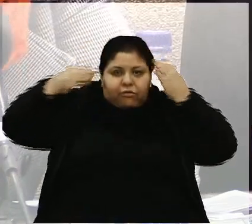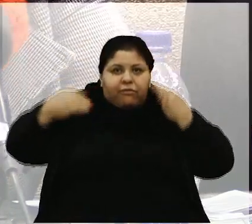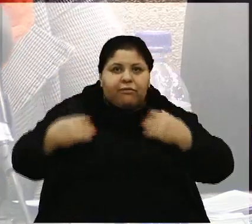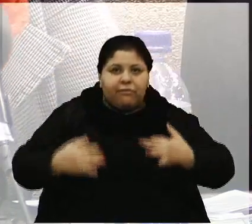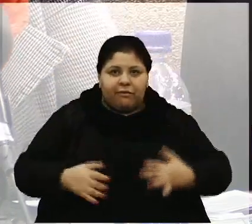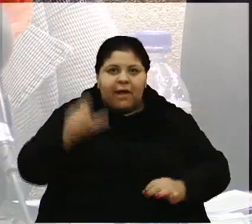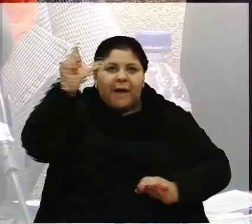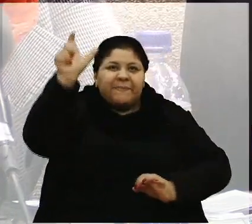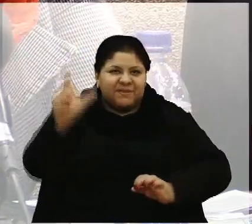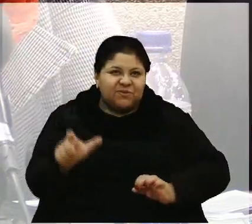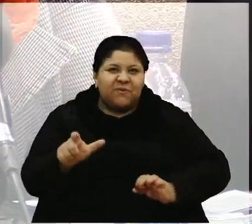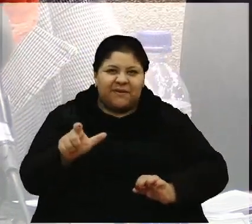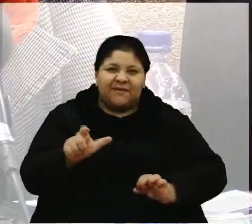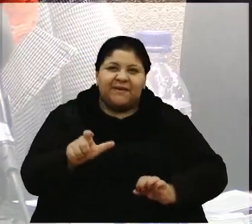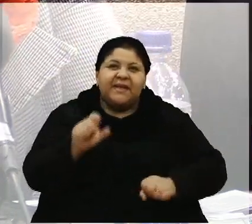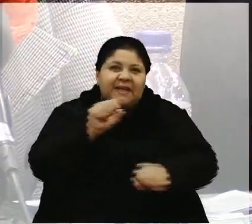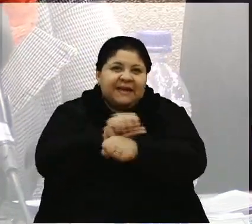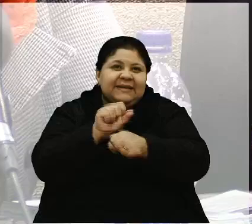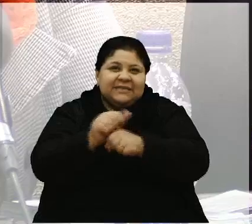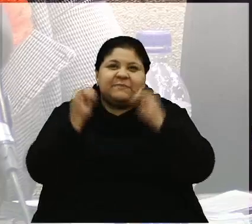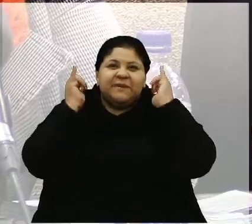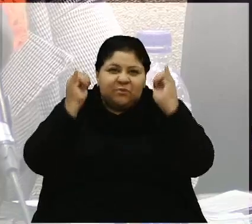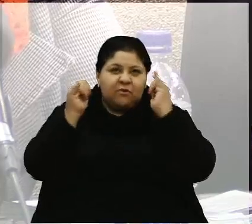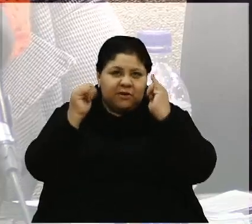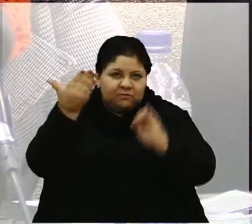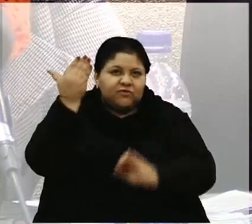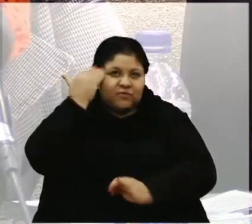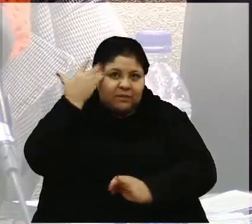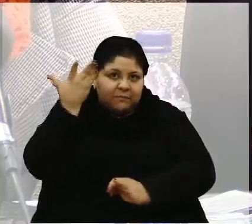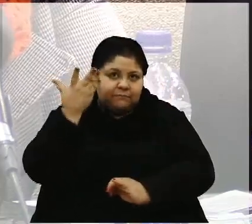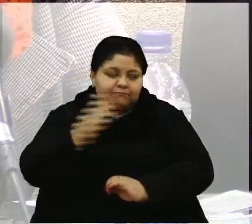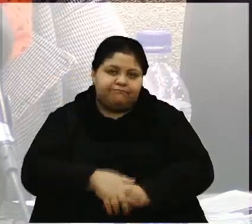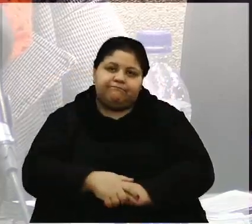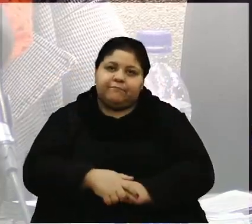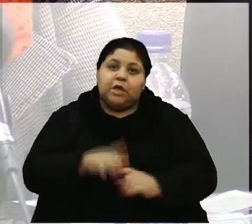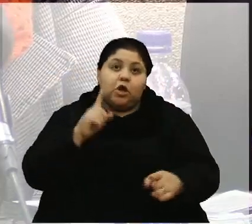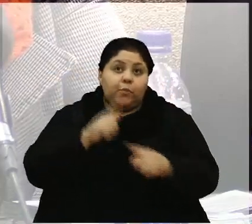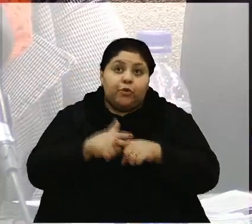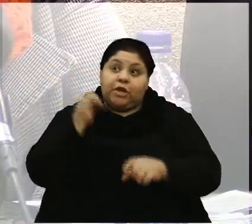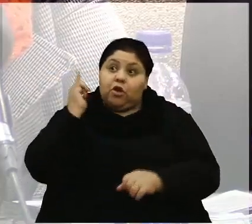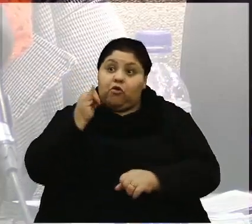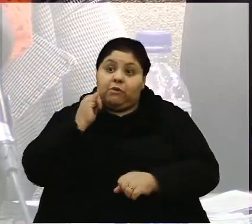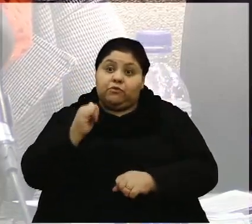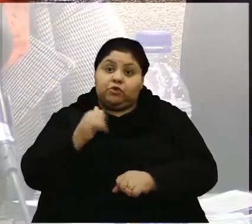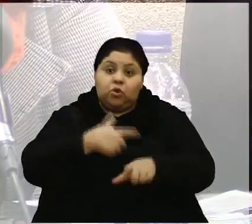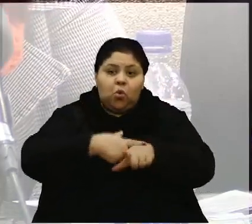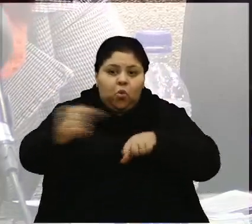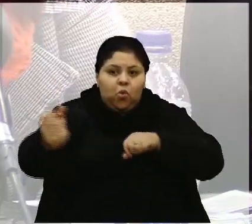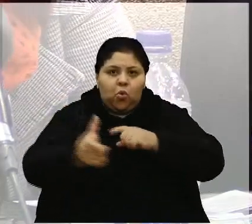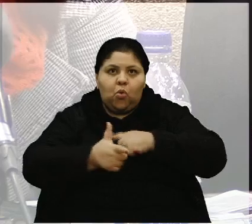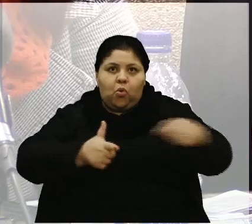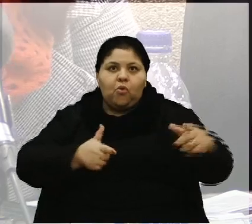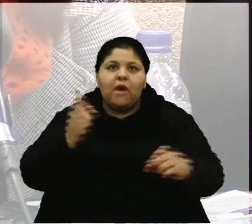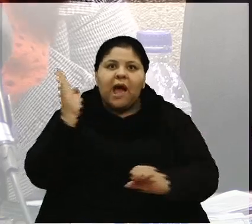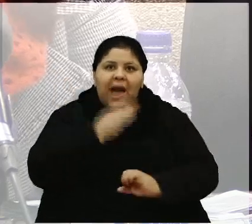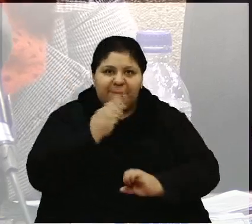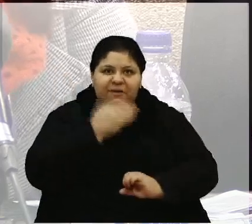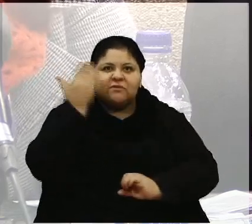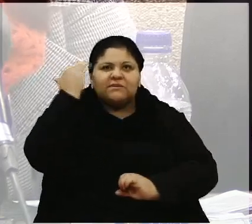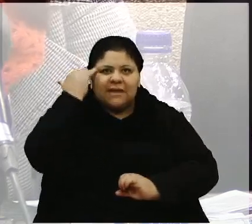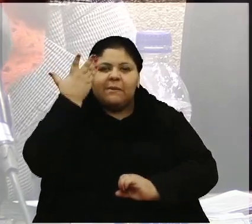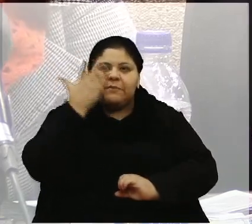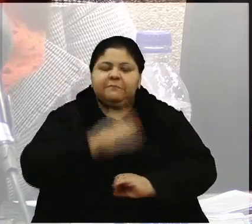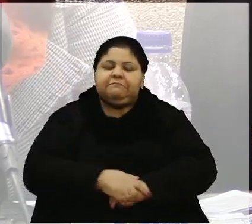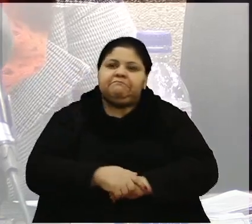com uma velocidade e acaba molhando as pessoas. O lixo que não é recolhido, muitas vezes é por isso